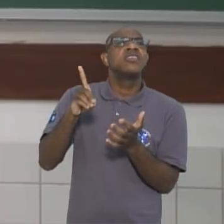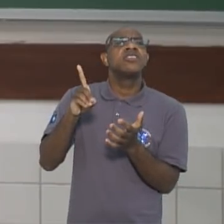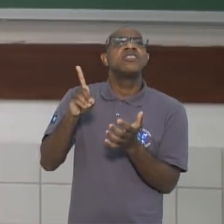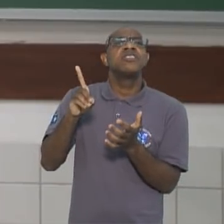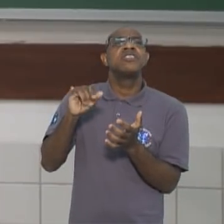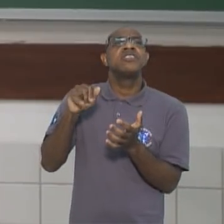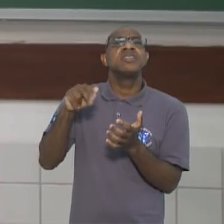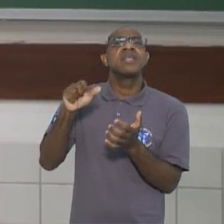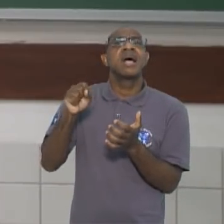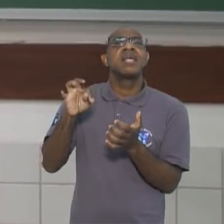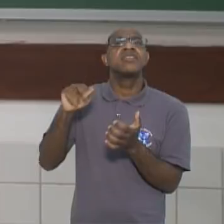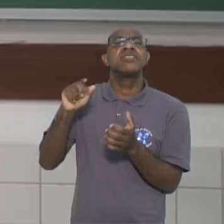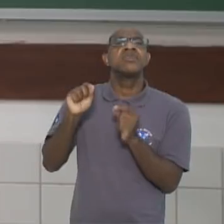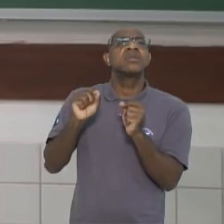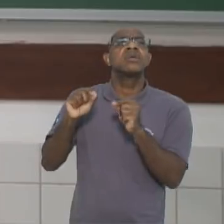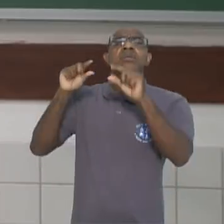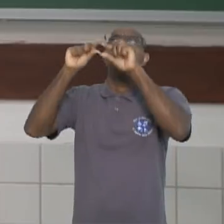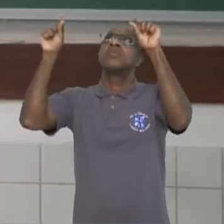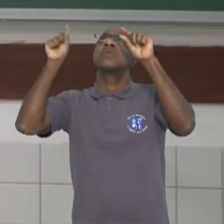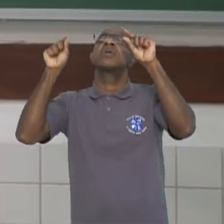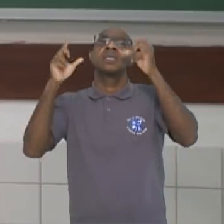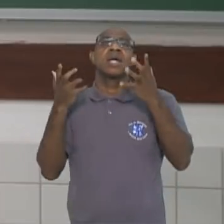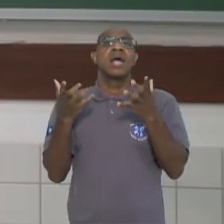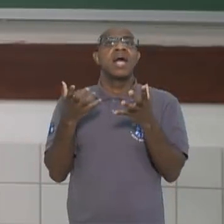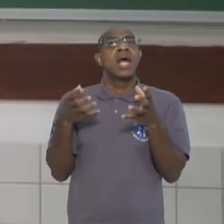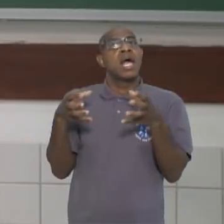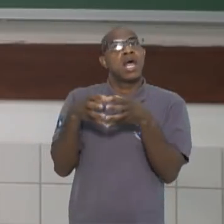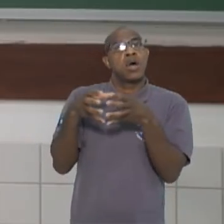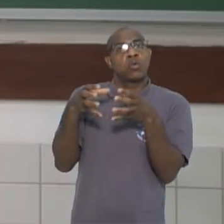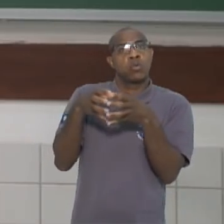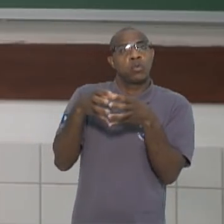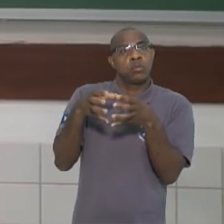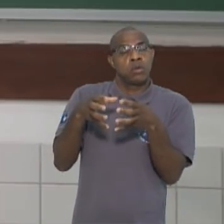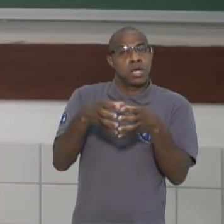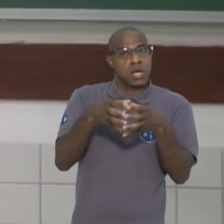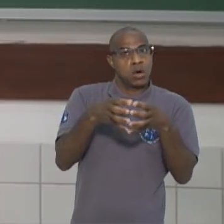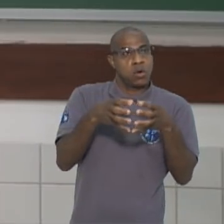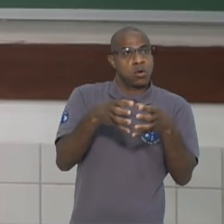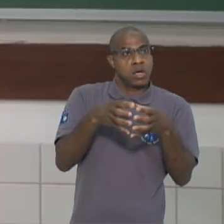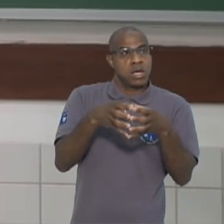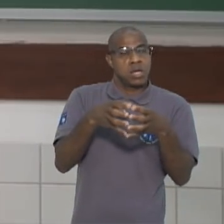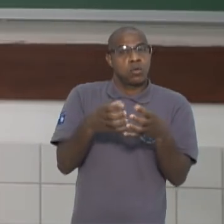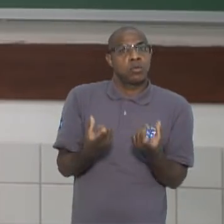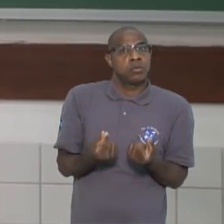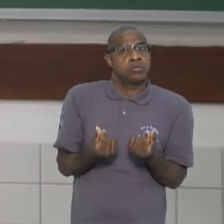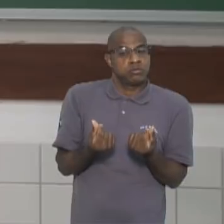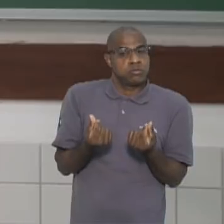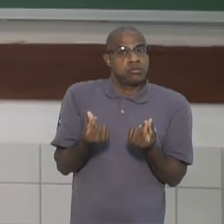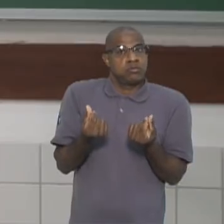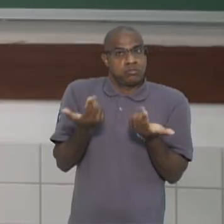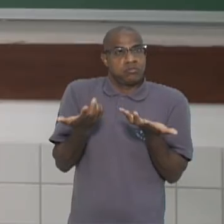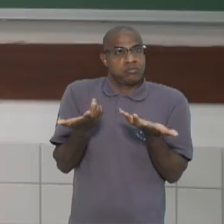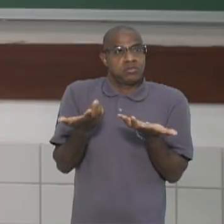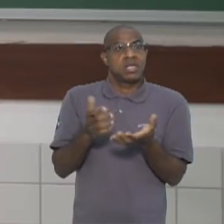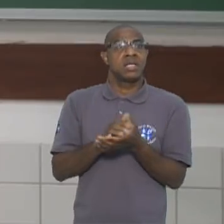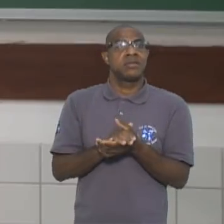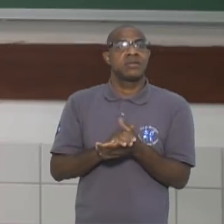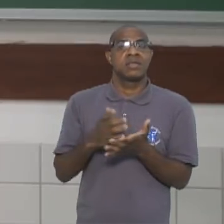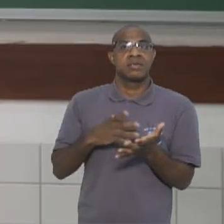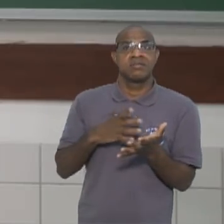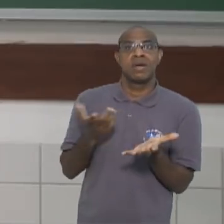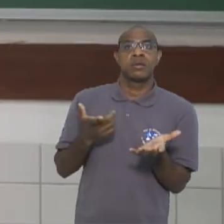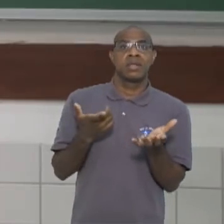um grupo, ou da elite ou da aristocracia, que vai ser passado de pai para filho. Então, se inicia